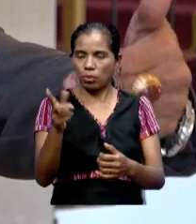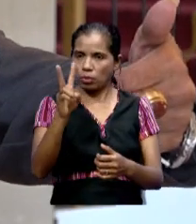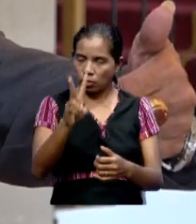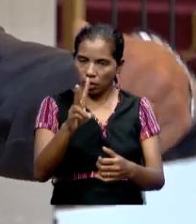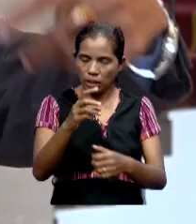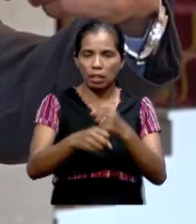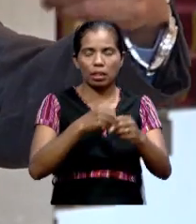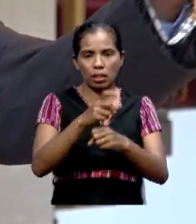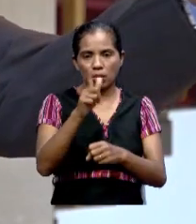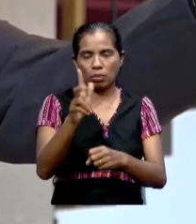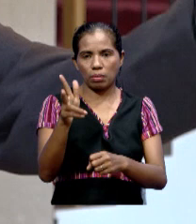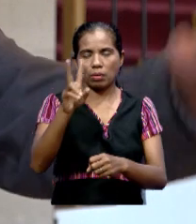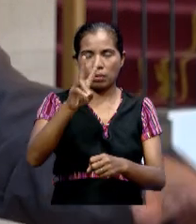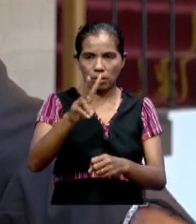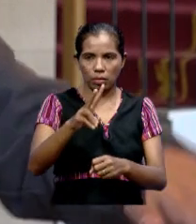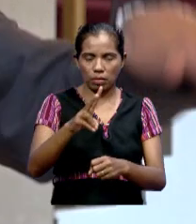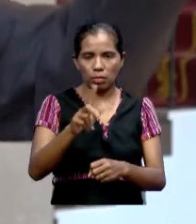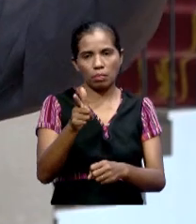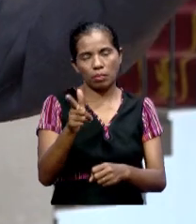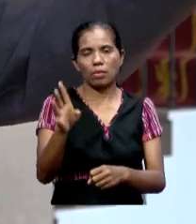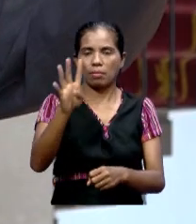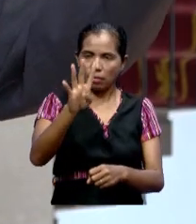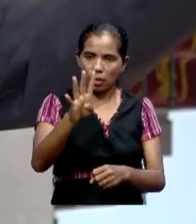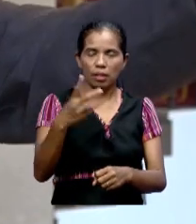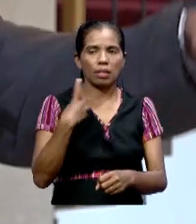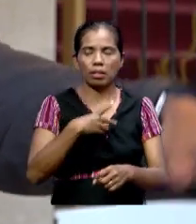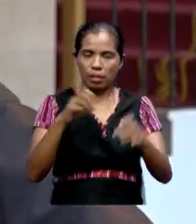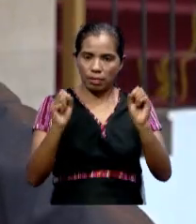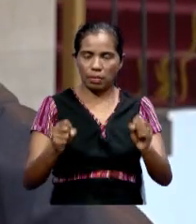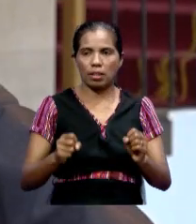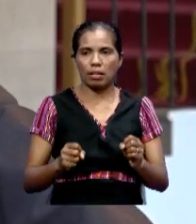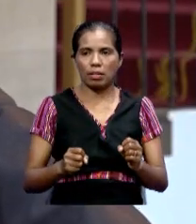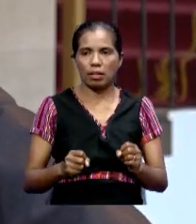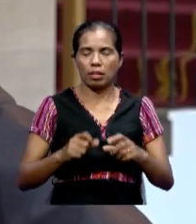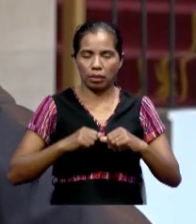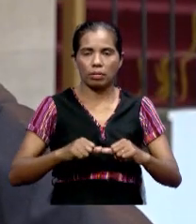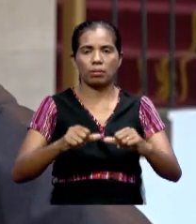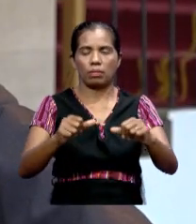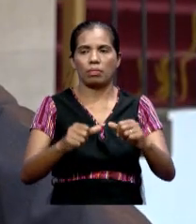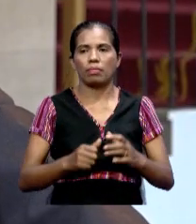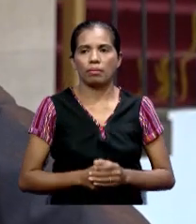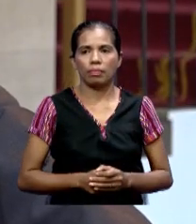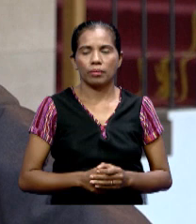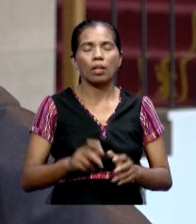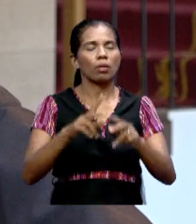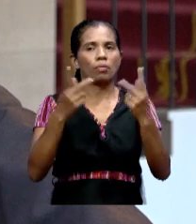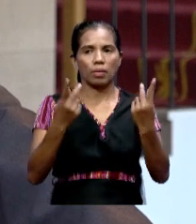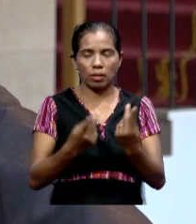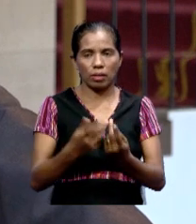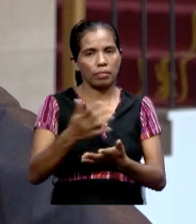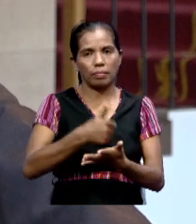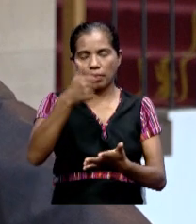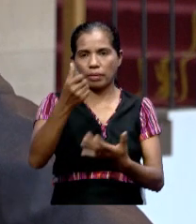o em 2023, 24. Landing here, de tuna ne, la ano, companhia ne be ser manante